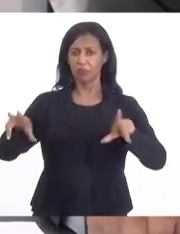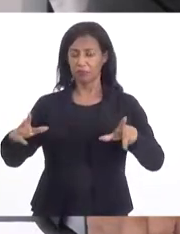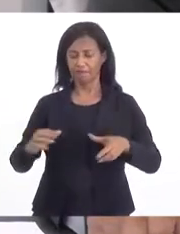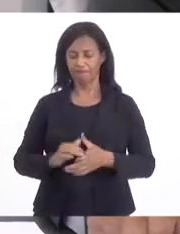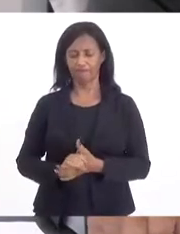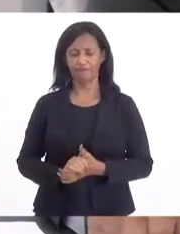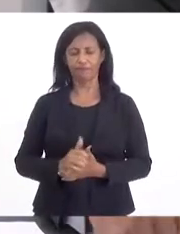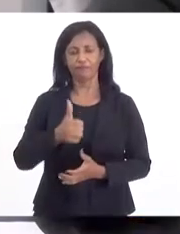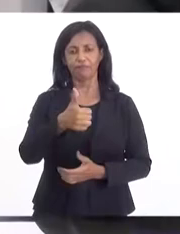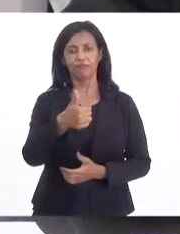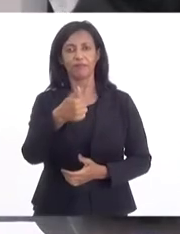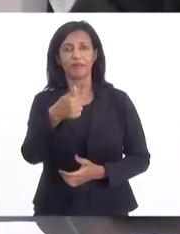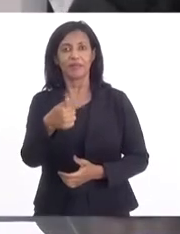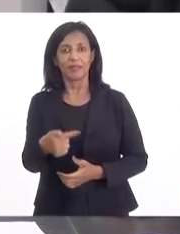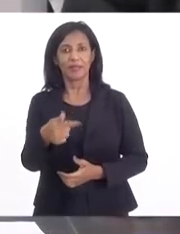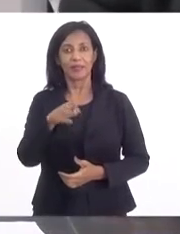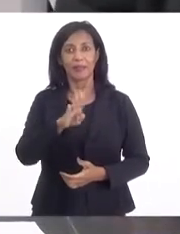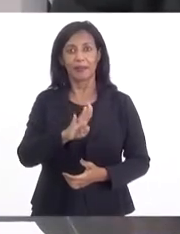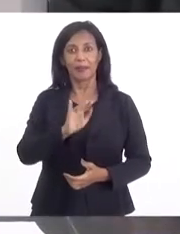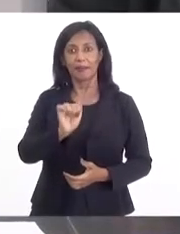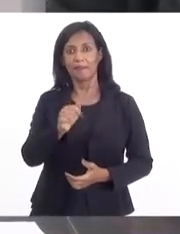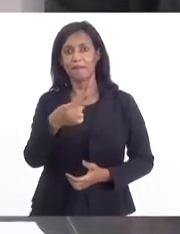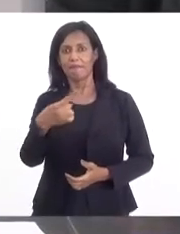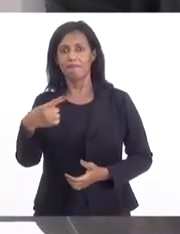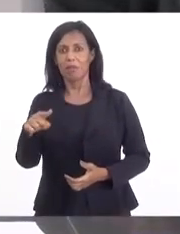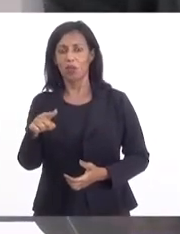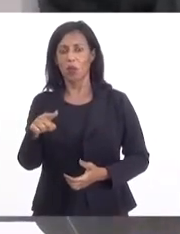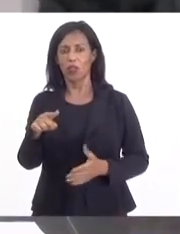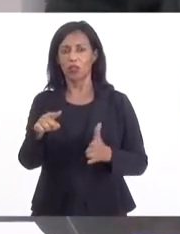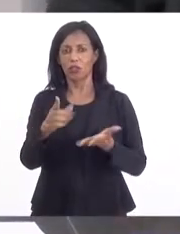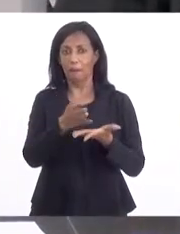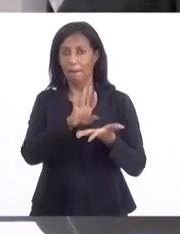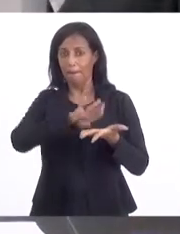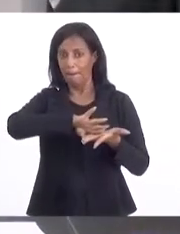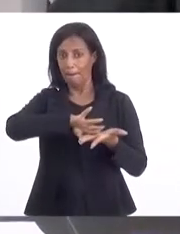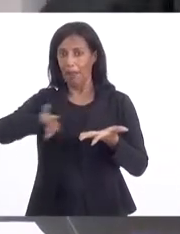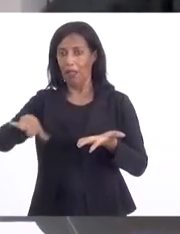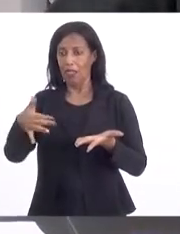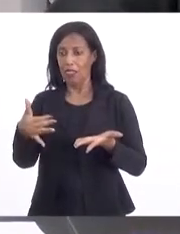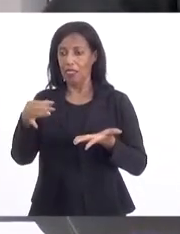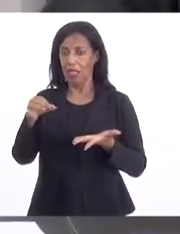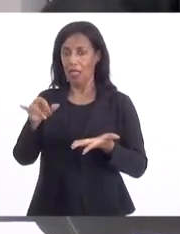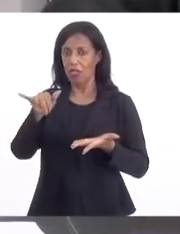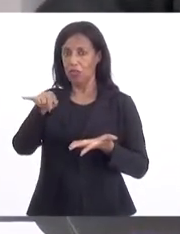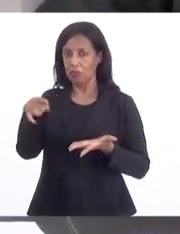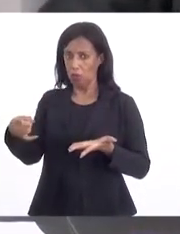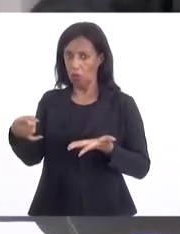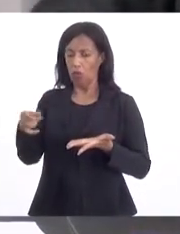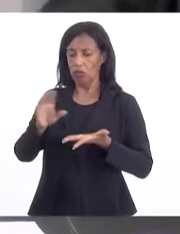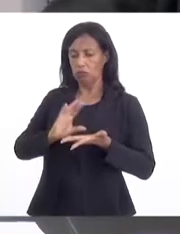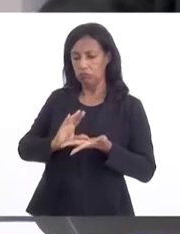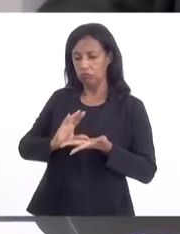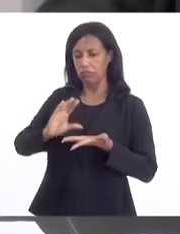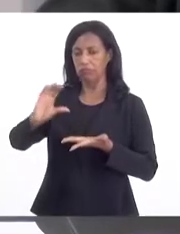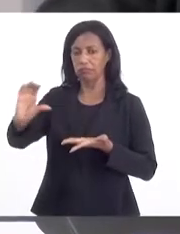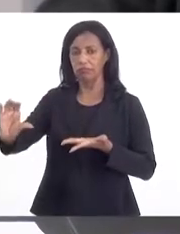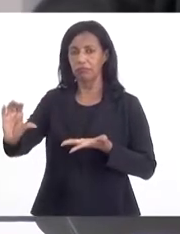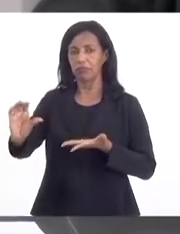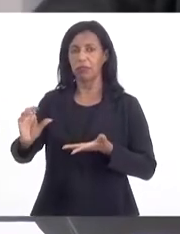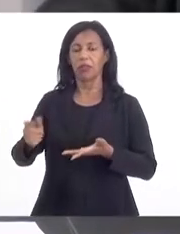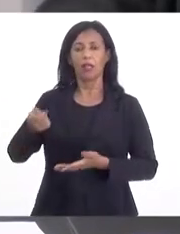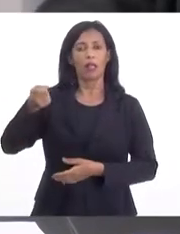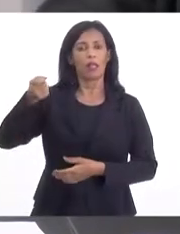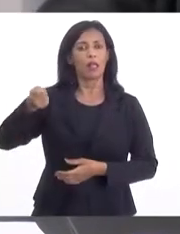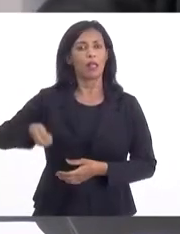Dos 17 bilhões, cerca de 10 bilhões tiveram origem, ou terão origem, no leilão